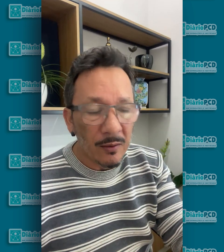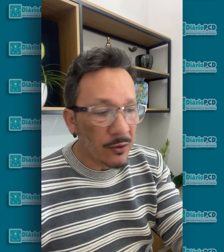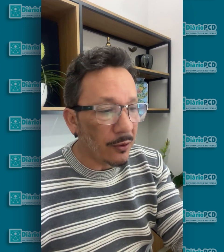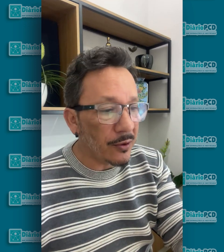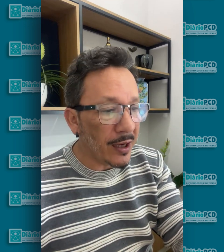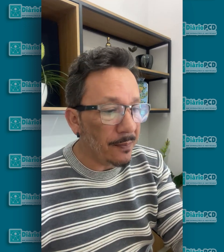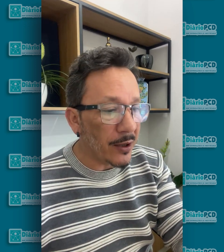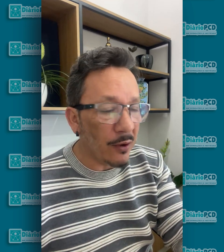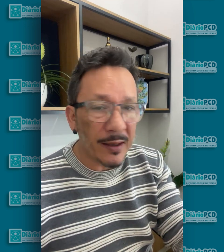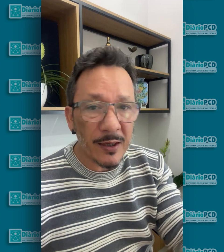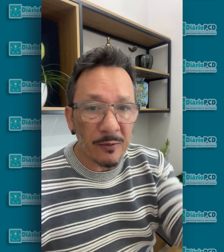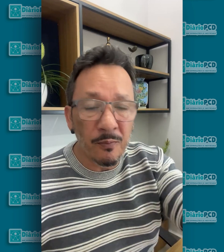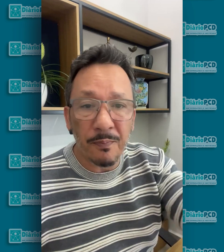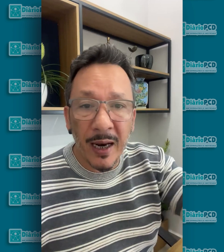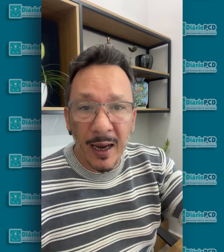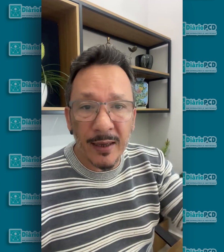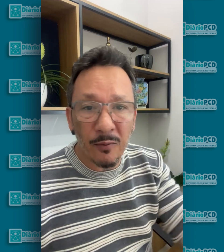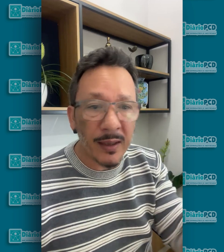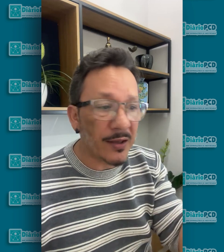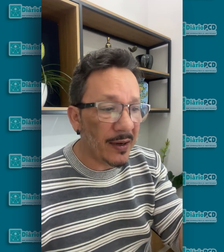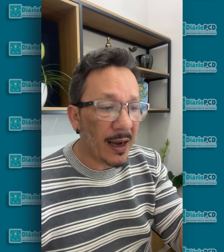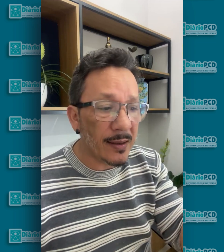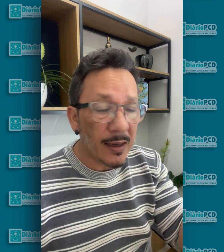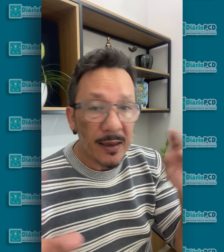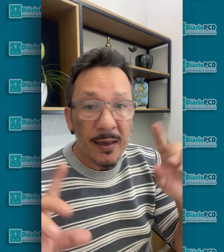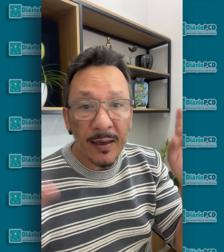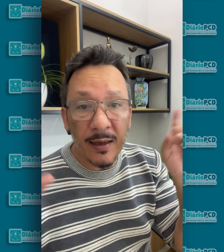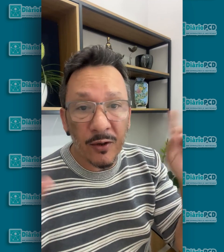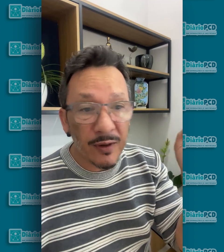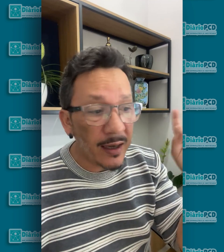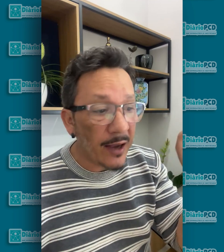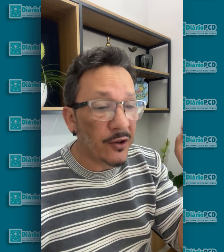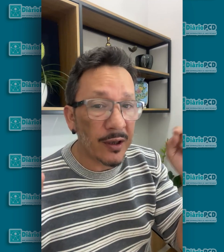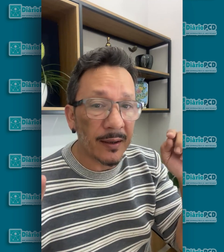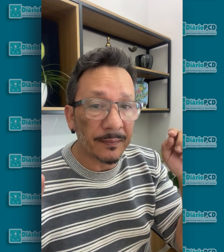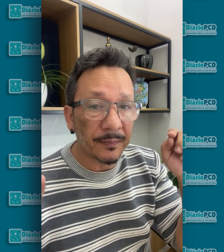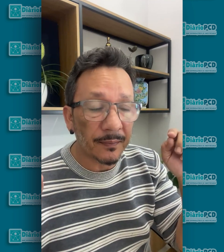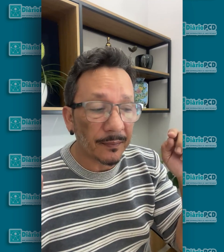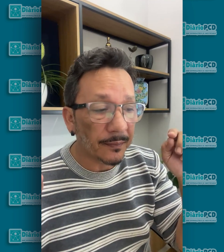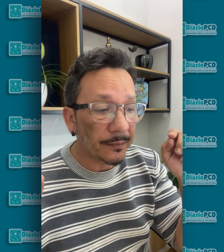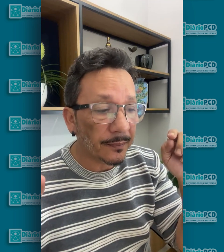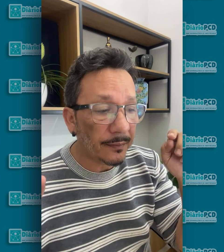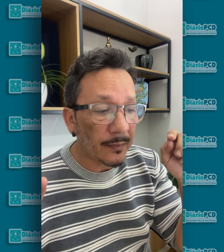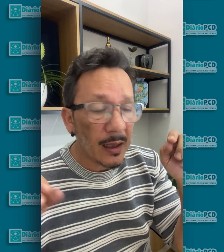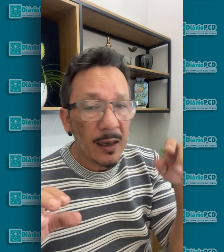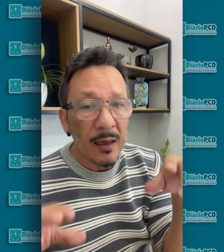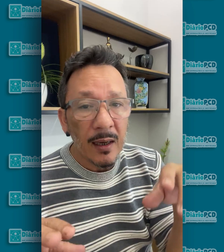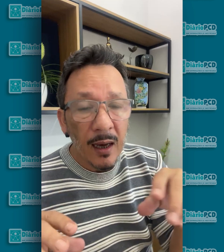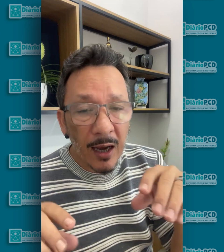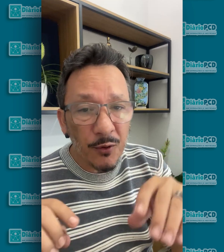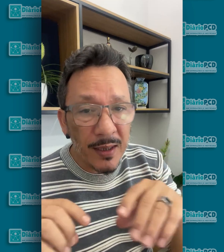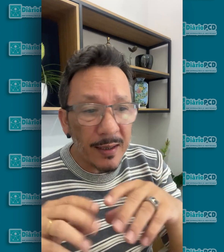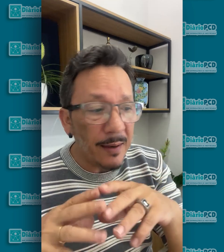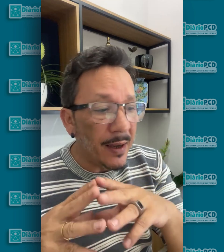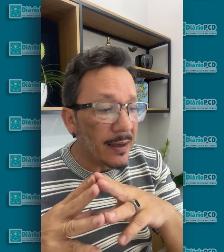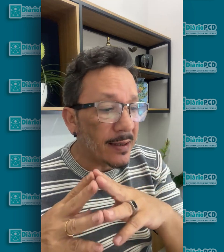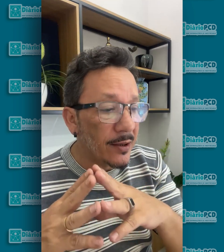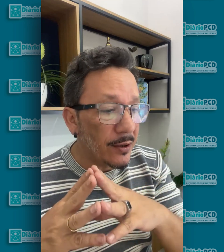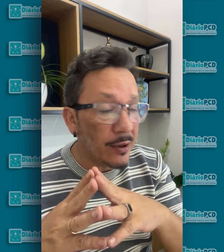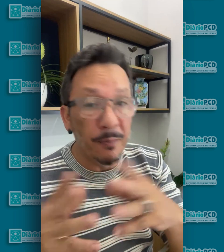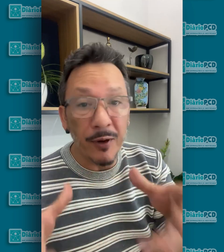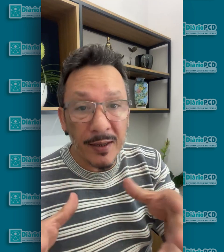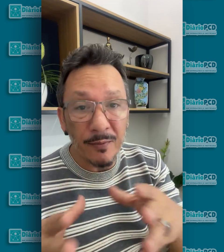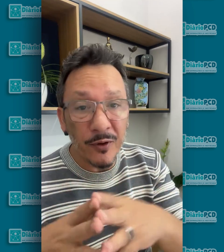outros CNPJs, um para cada uma das filiais, e isso ninguém tinha. A juíza